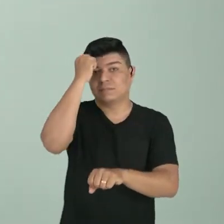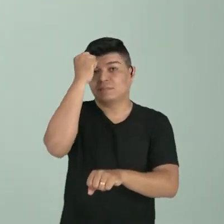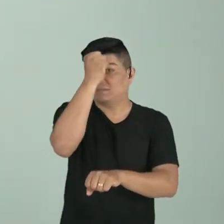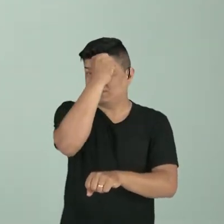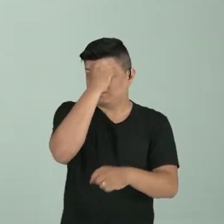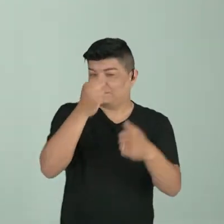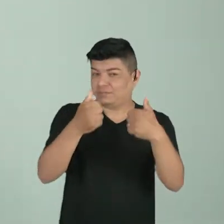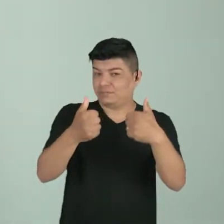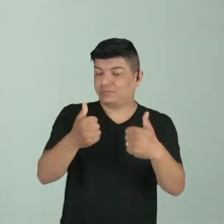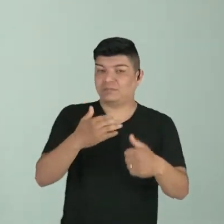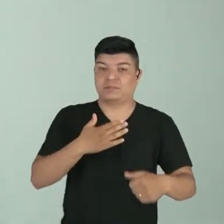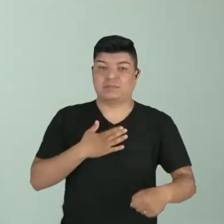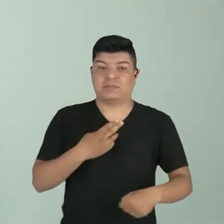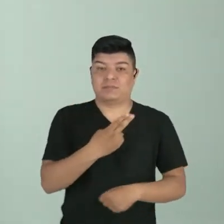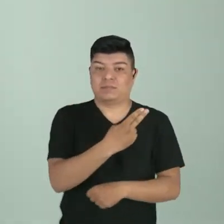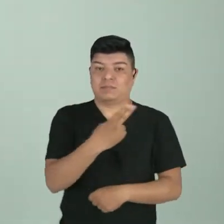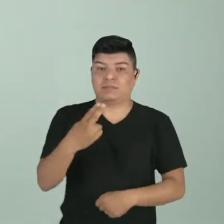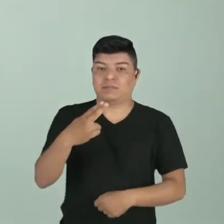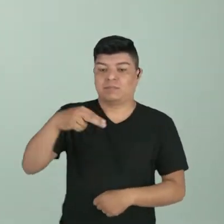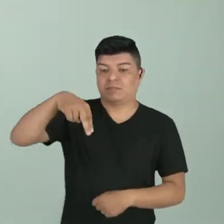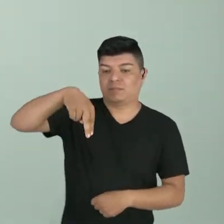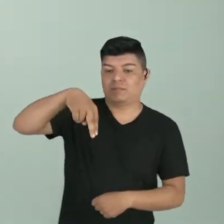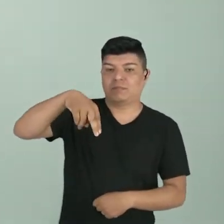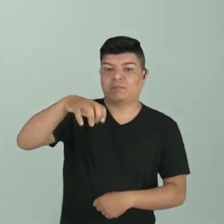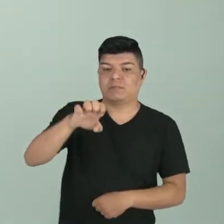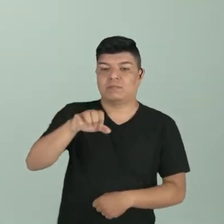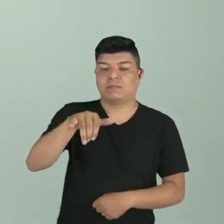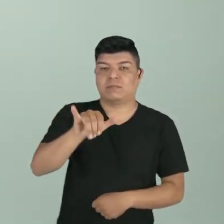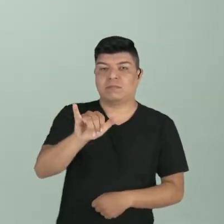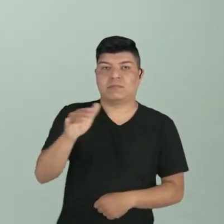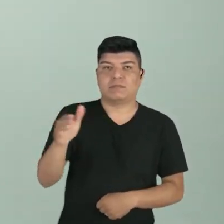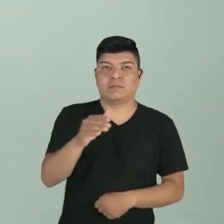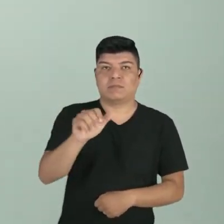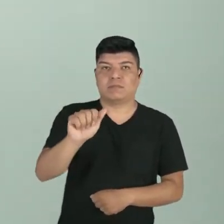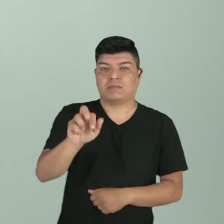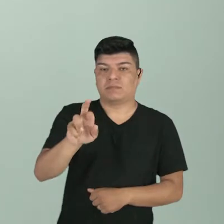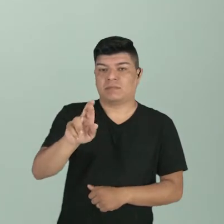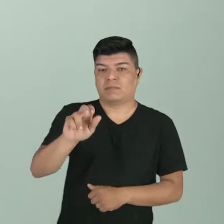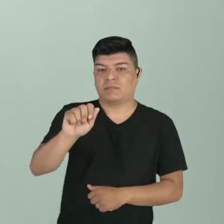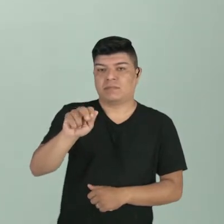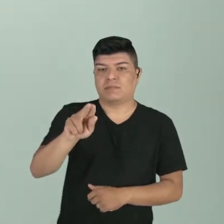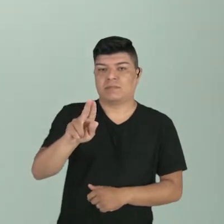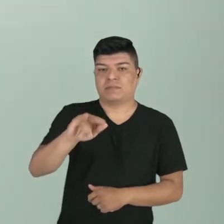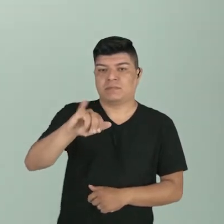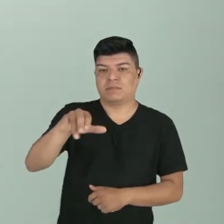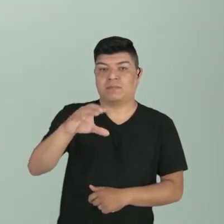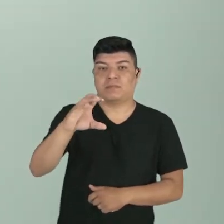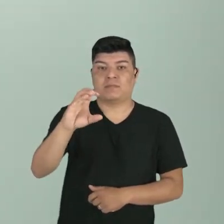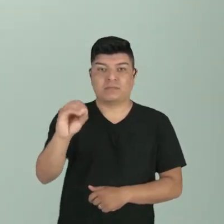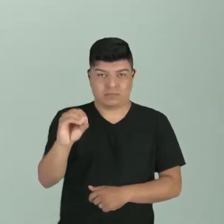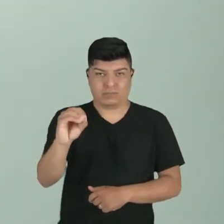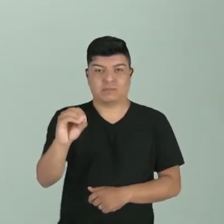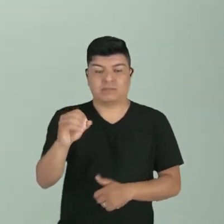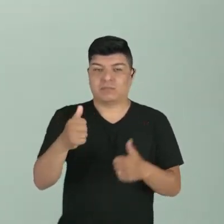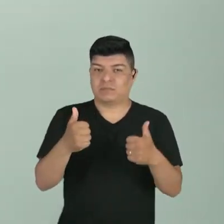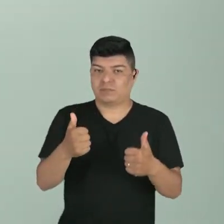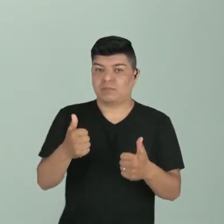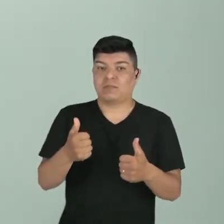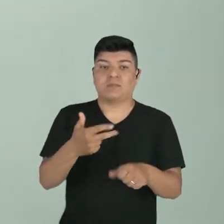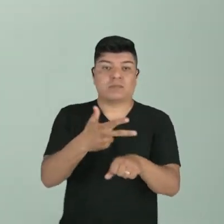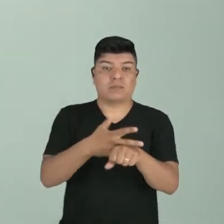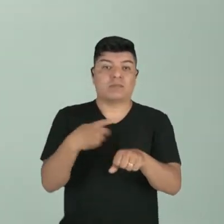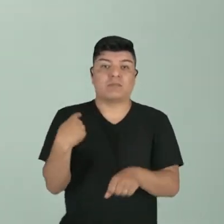Sociologia. Eu sou o professor Ney Araújo, professor da Rede Pública de Ensino, e esta nossa videoaula